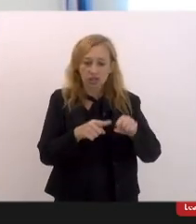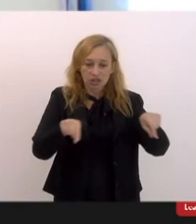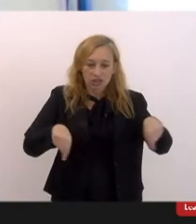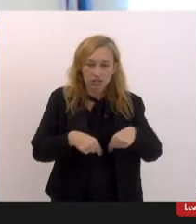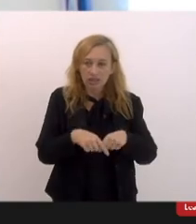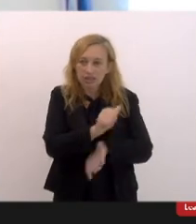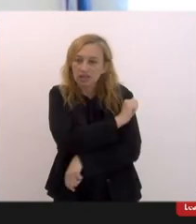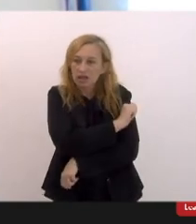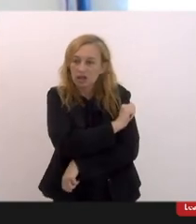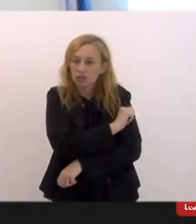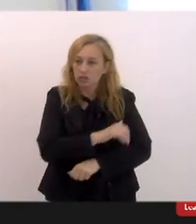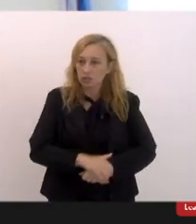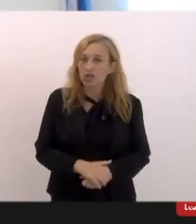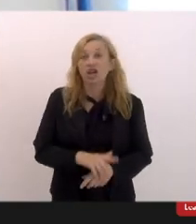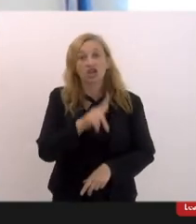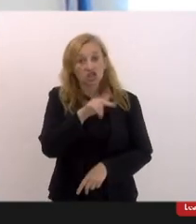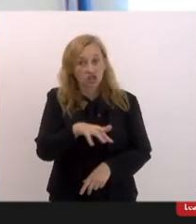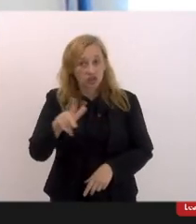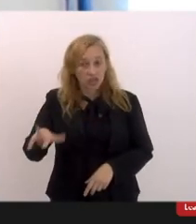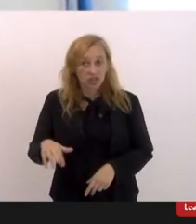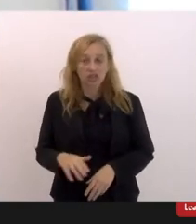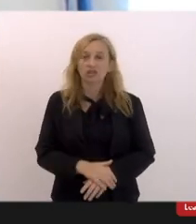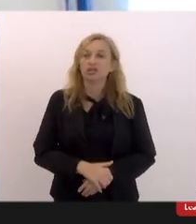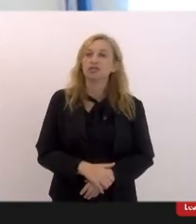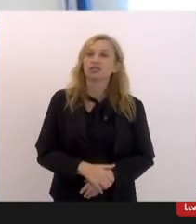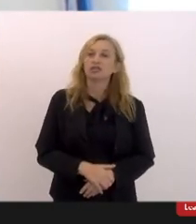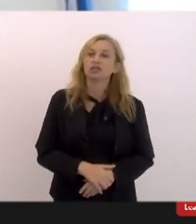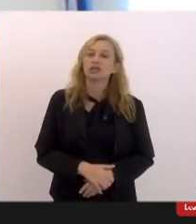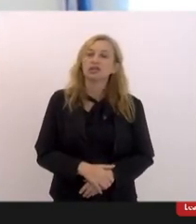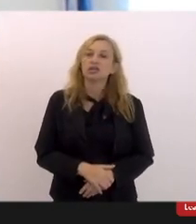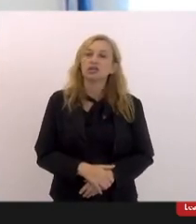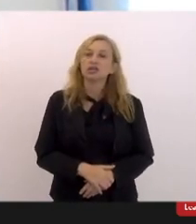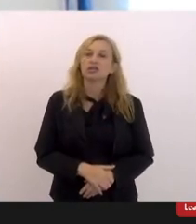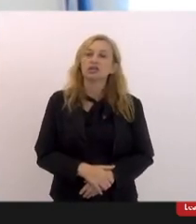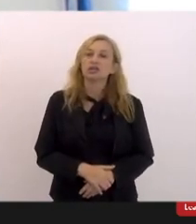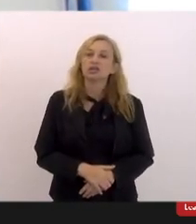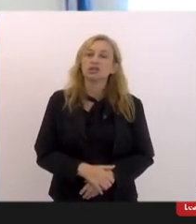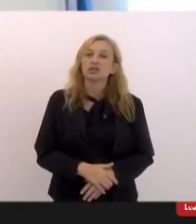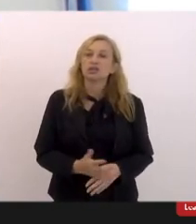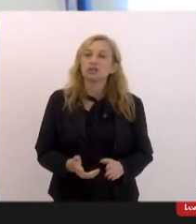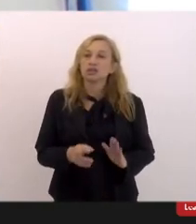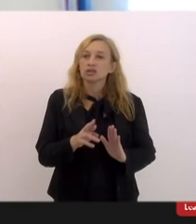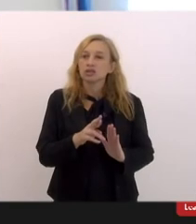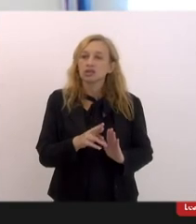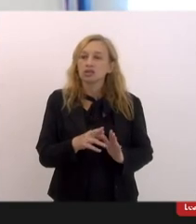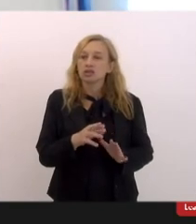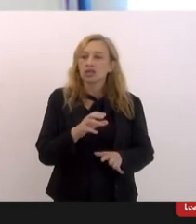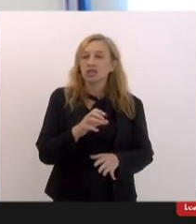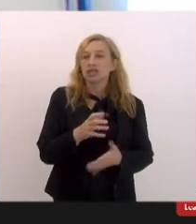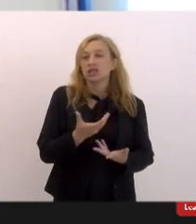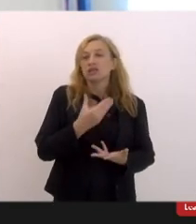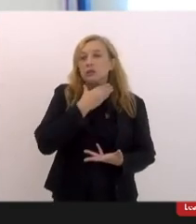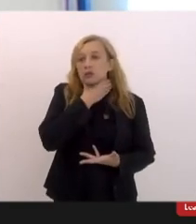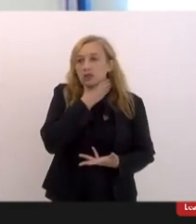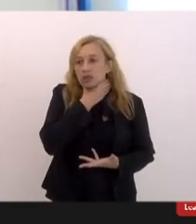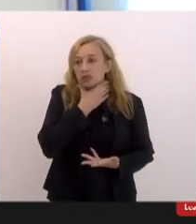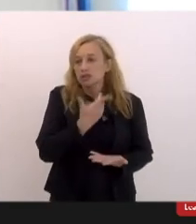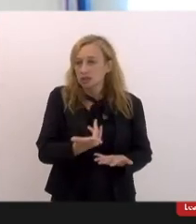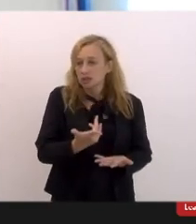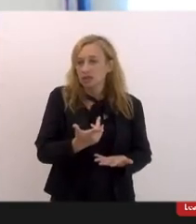Evidentemente, faz muita diferença, especialmente num quadro de crise sanitária, você ter 45 pessoas numa